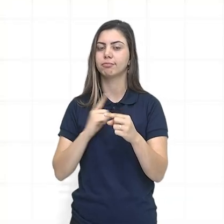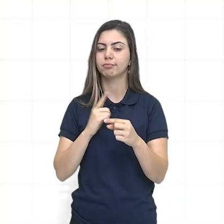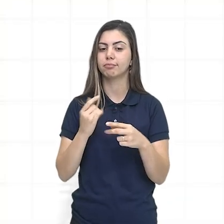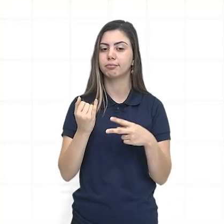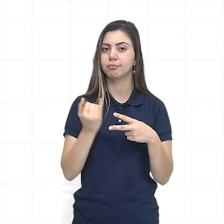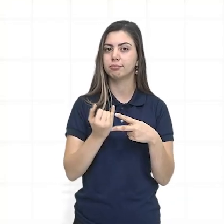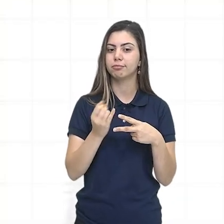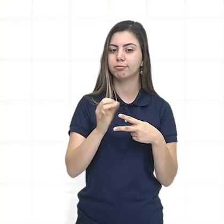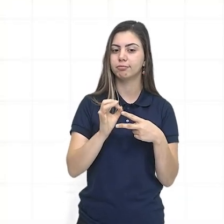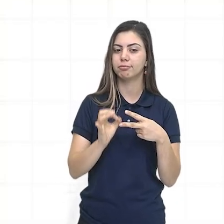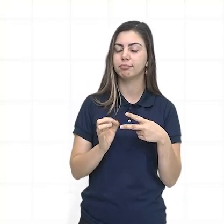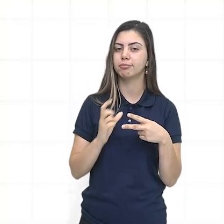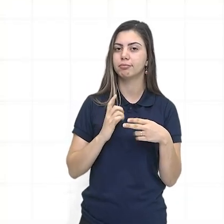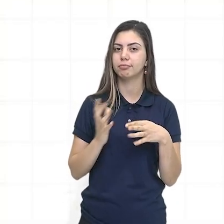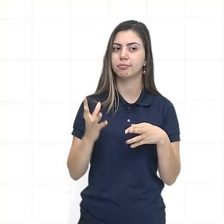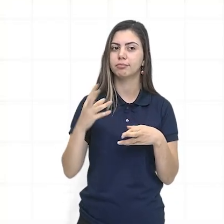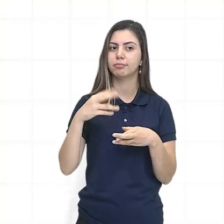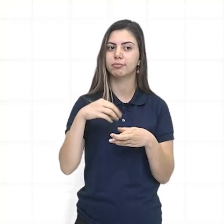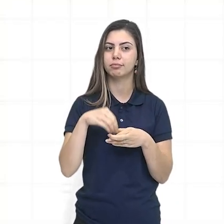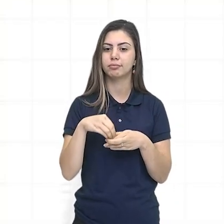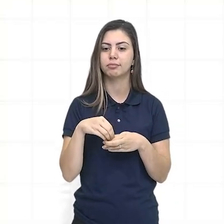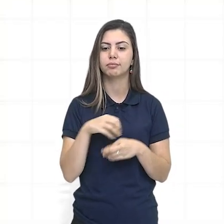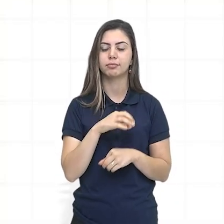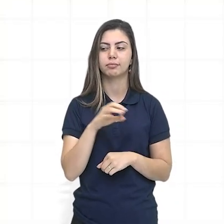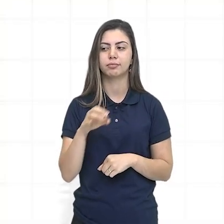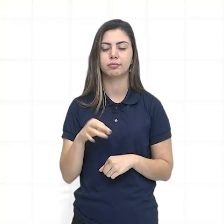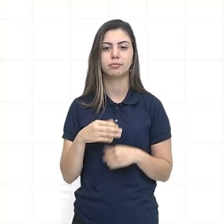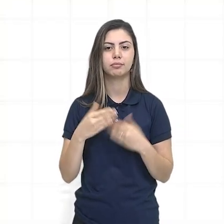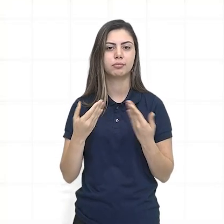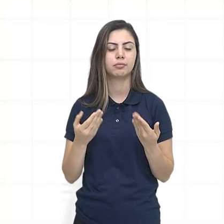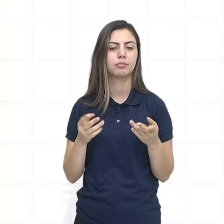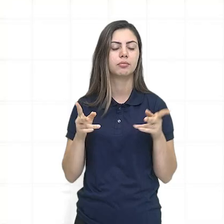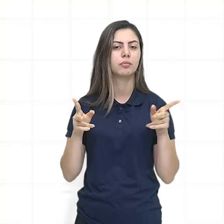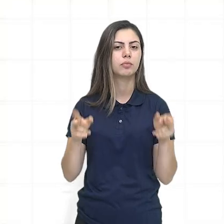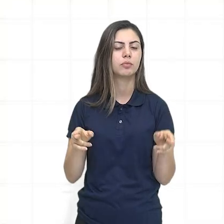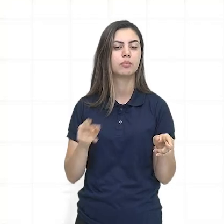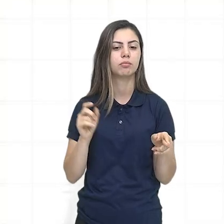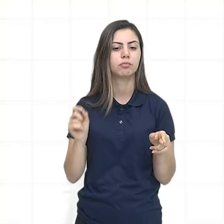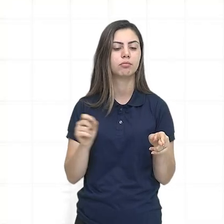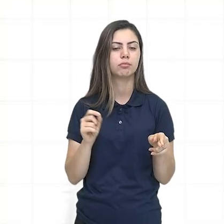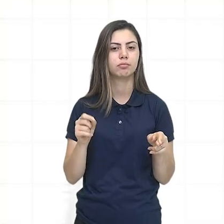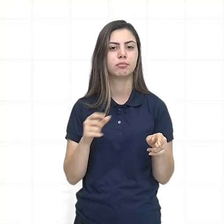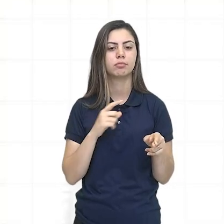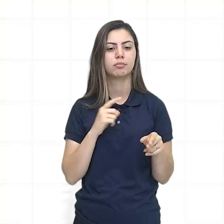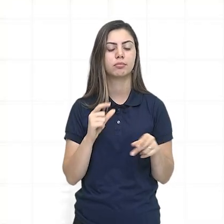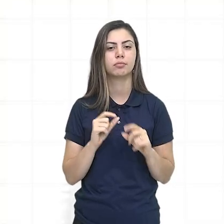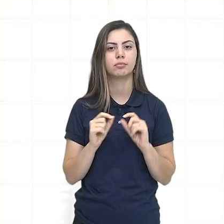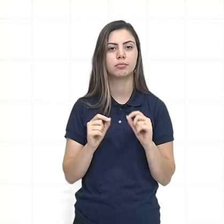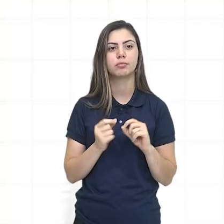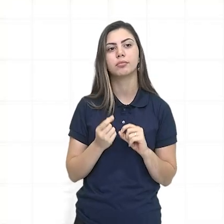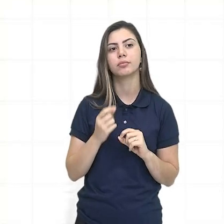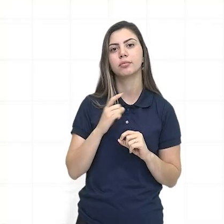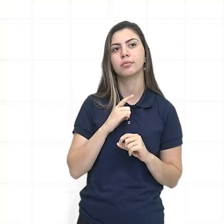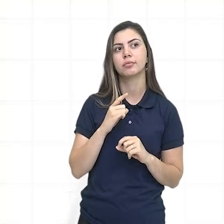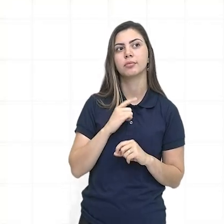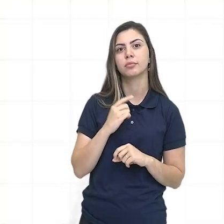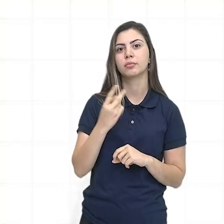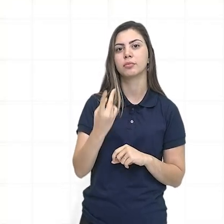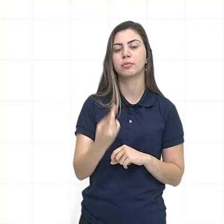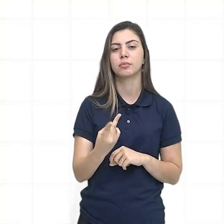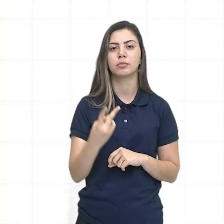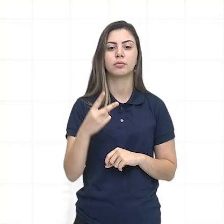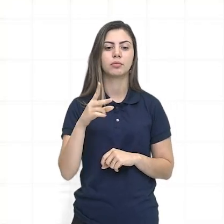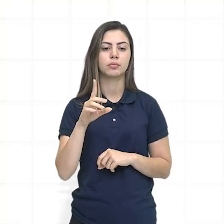fica dentro desse plano e é como se fosse a extensão bidimensional,